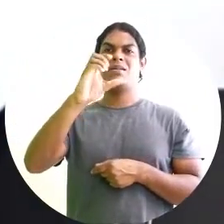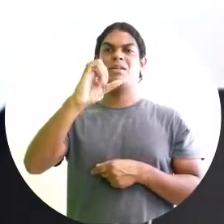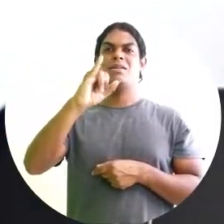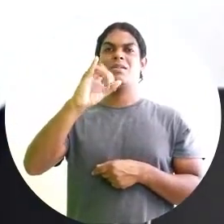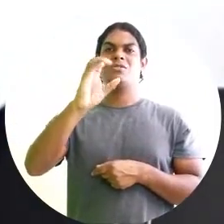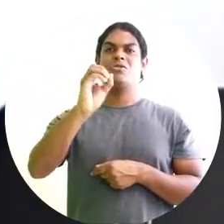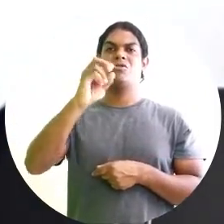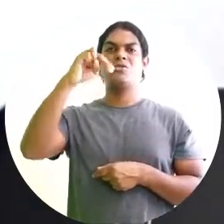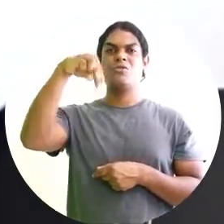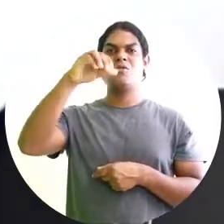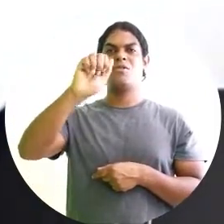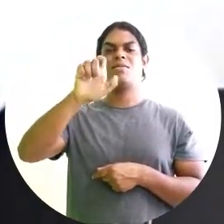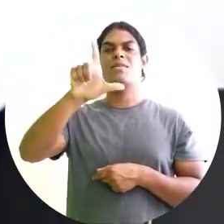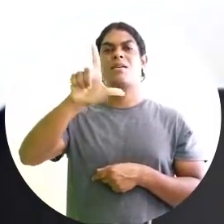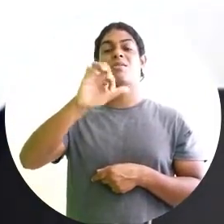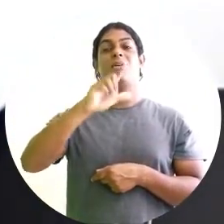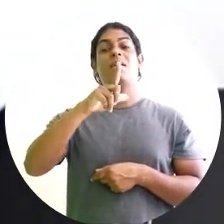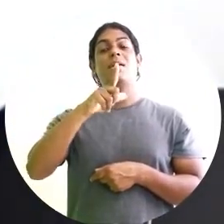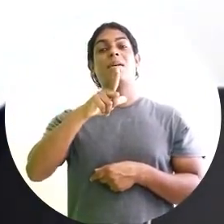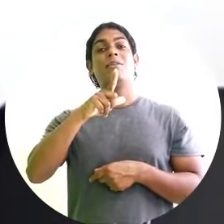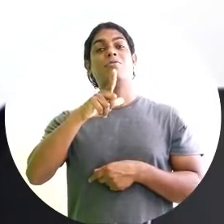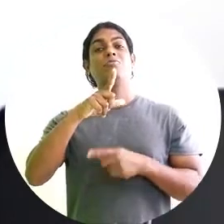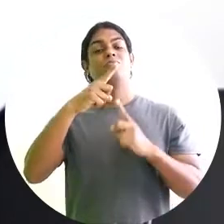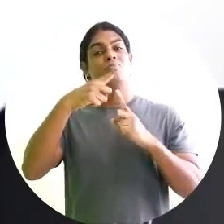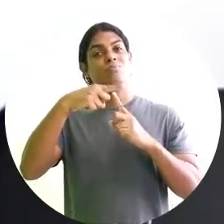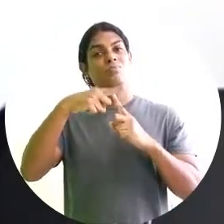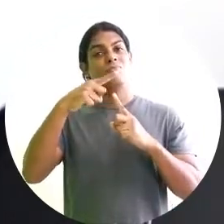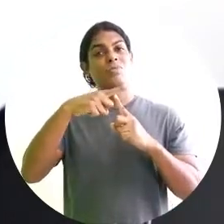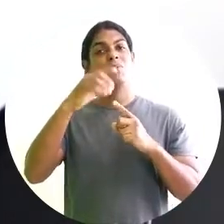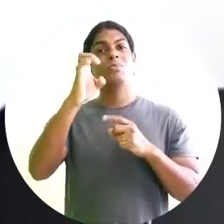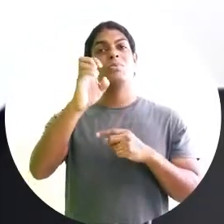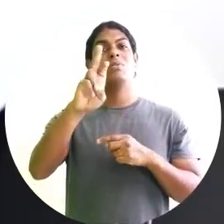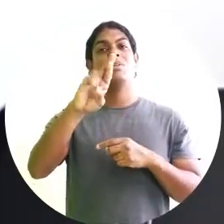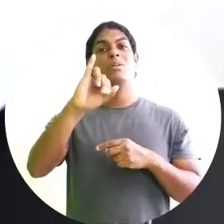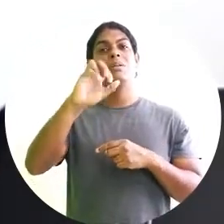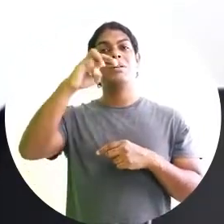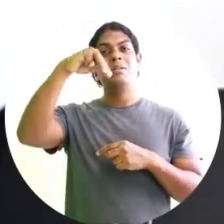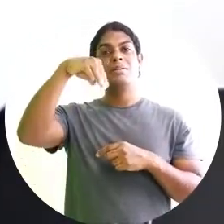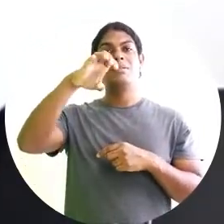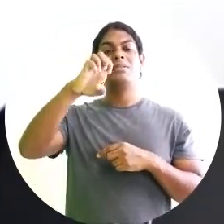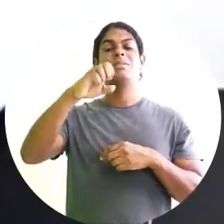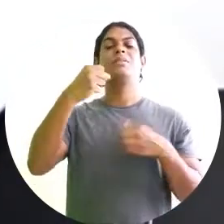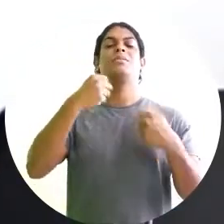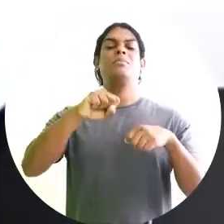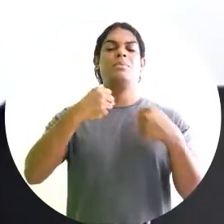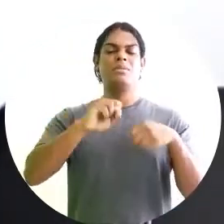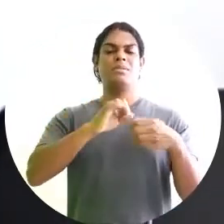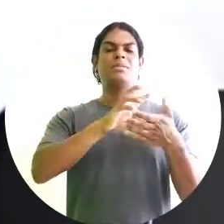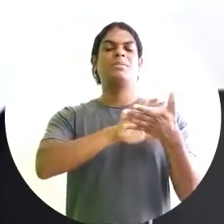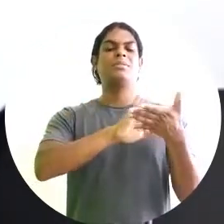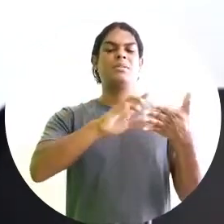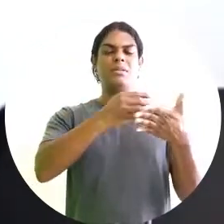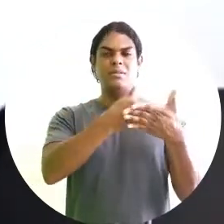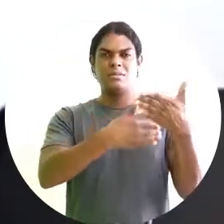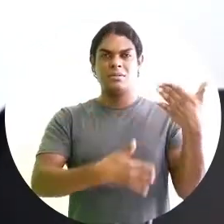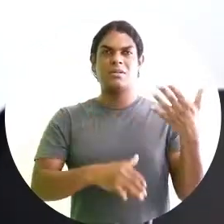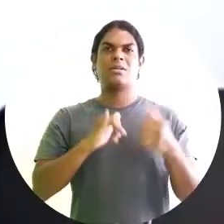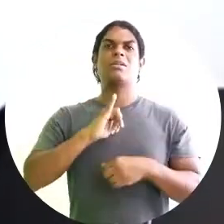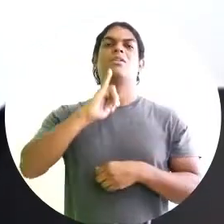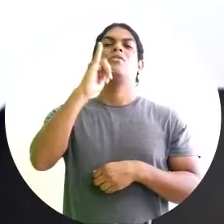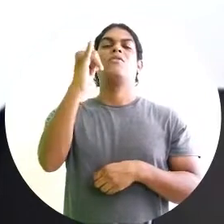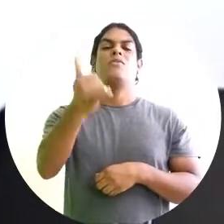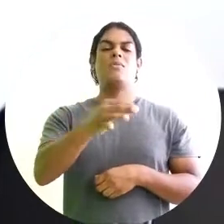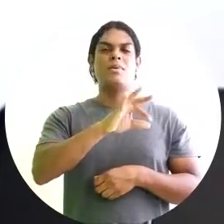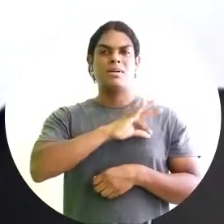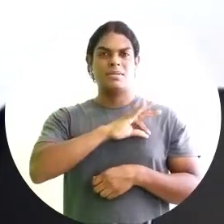penal. Sim, é uma caracterização de um tipo de crime, certo? Vai ter que ser registrado, você vai ter que informar a